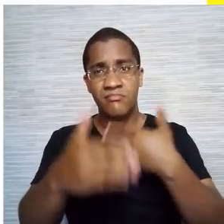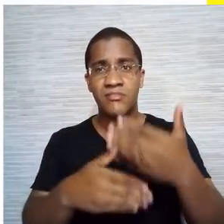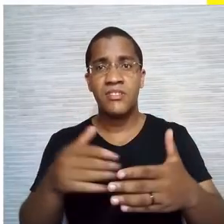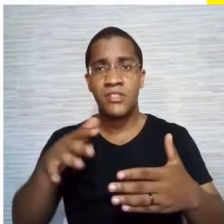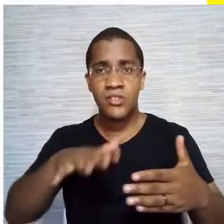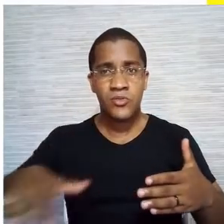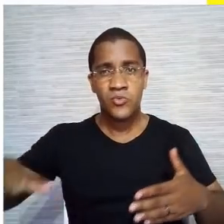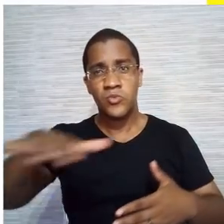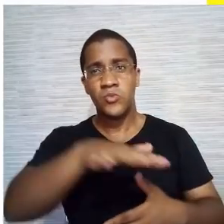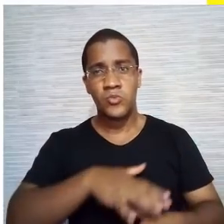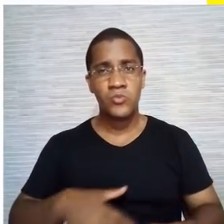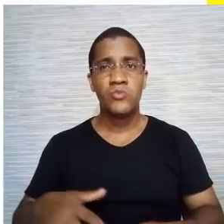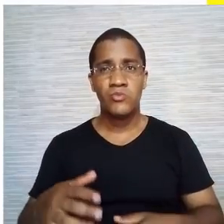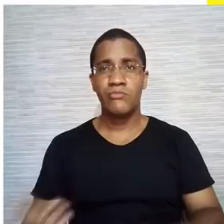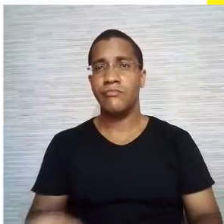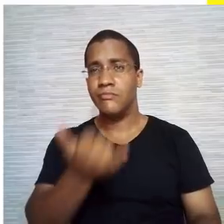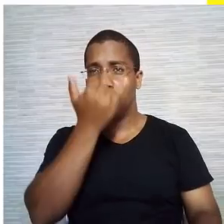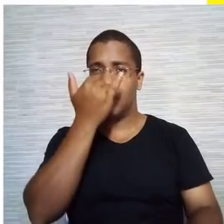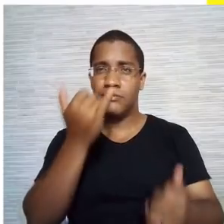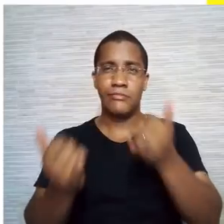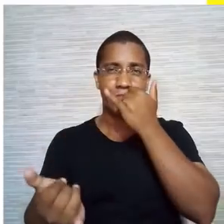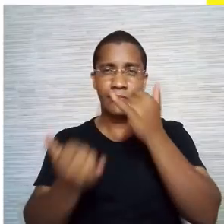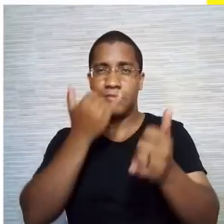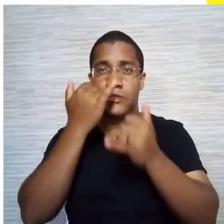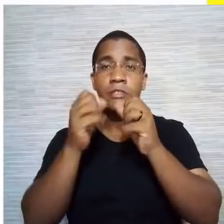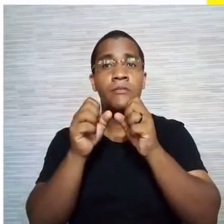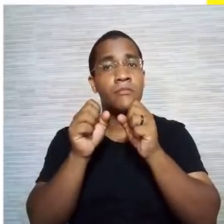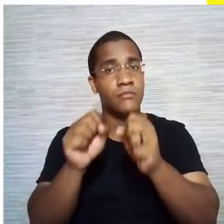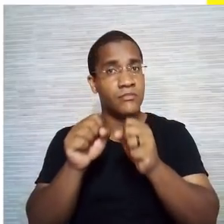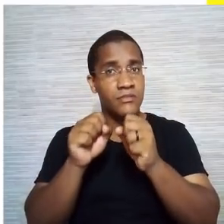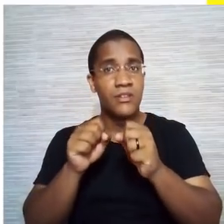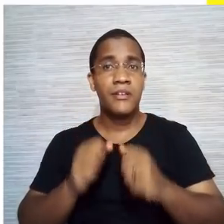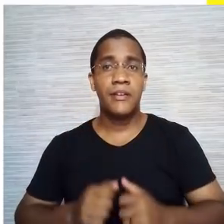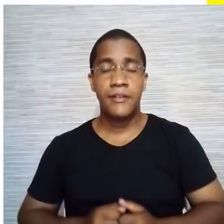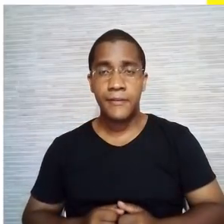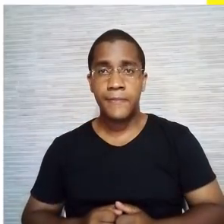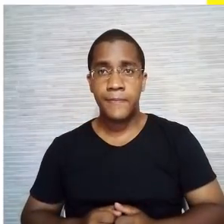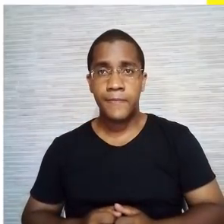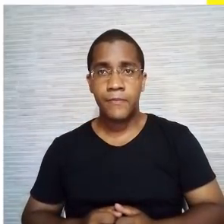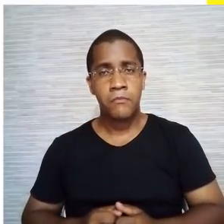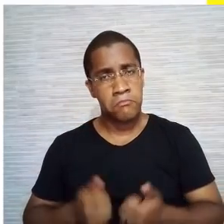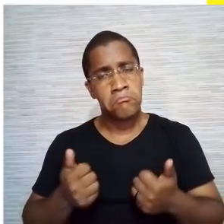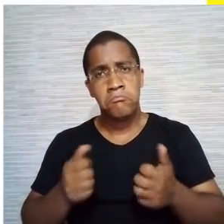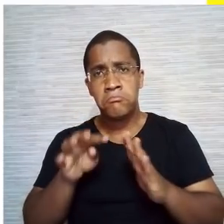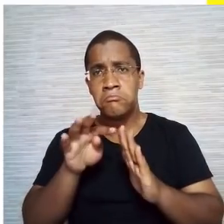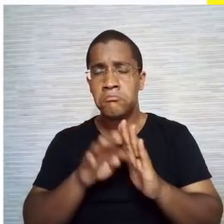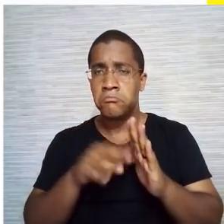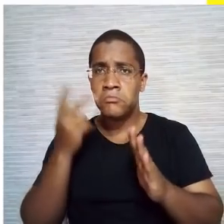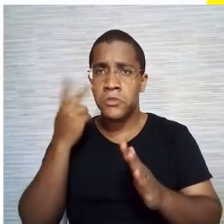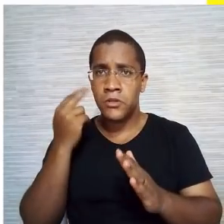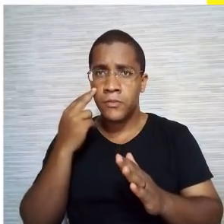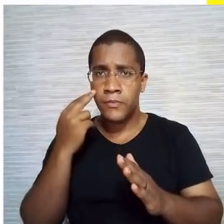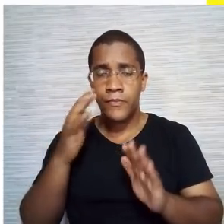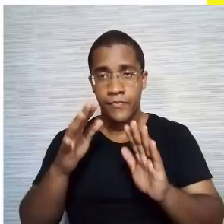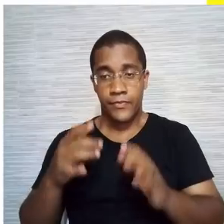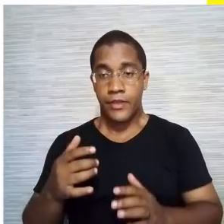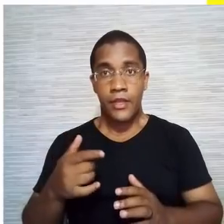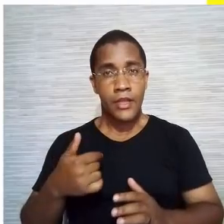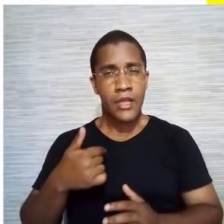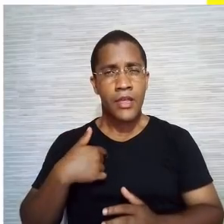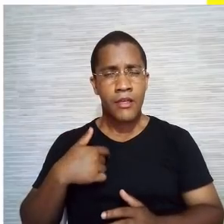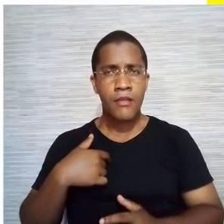perfeitamente levar o homem à sua própria destruição. Até aí, tudo bem. Eu vejo por mim